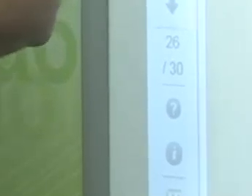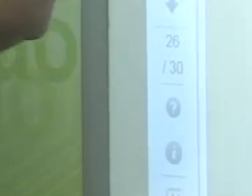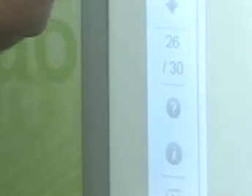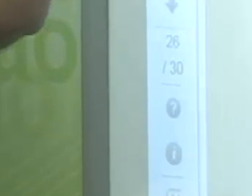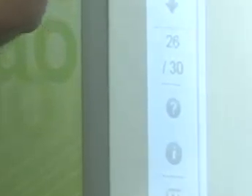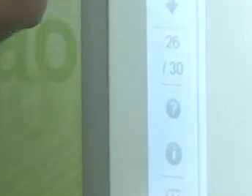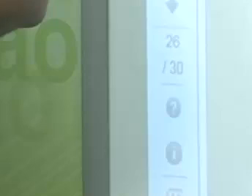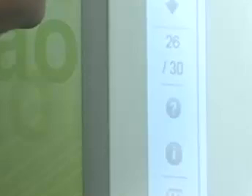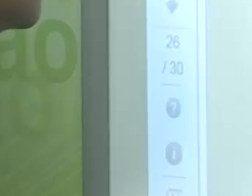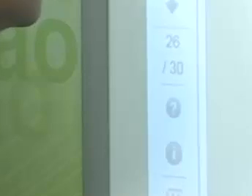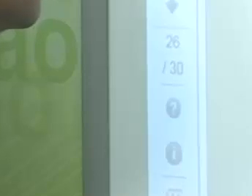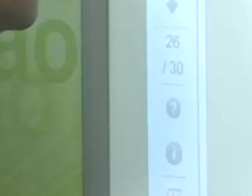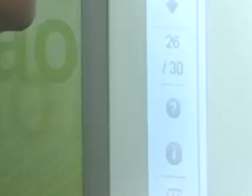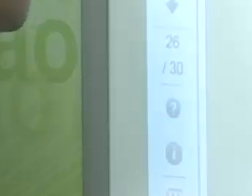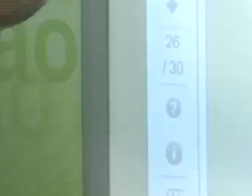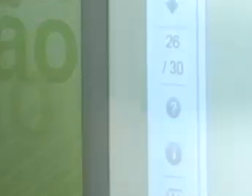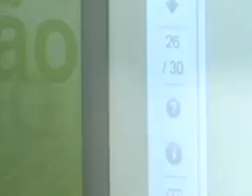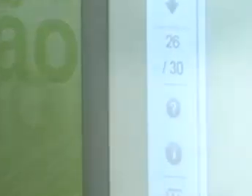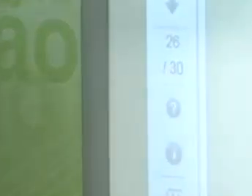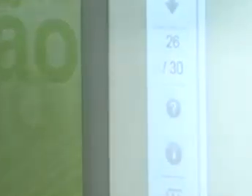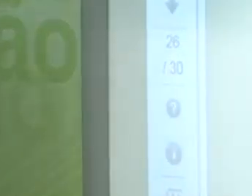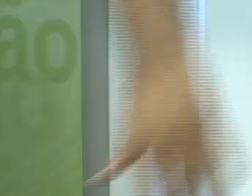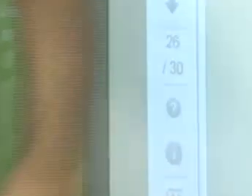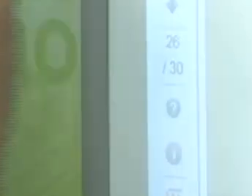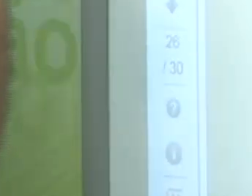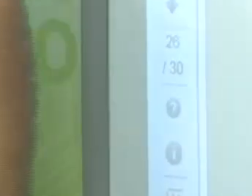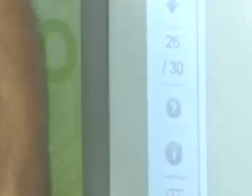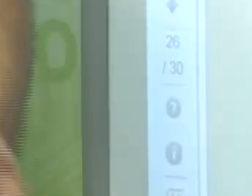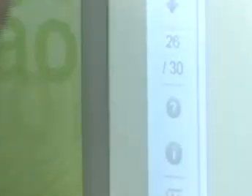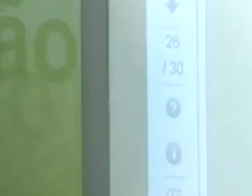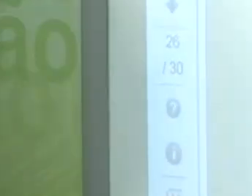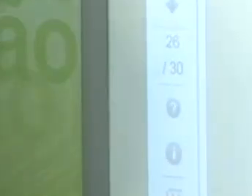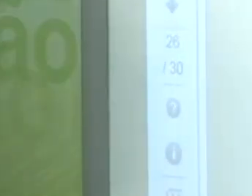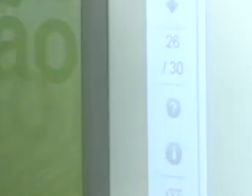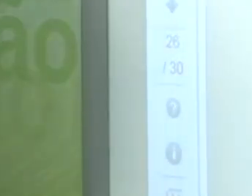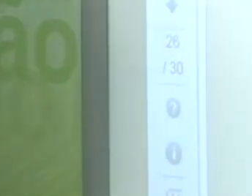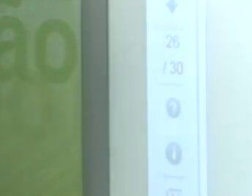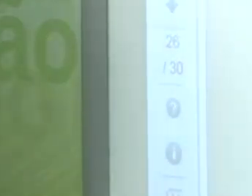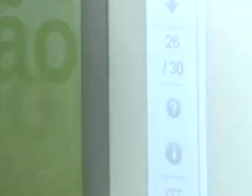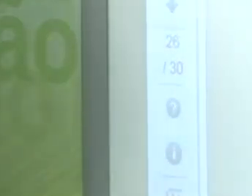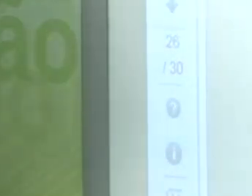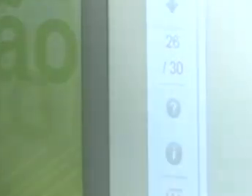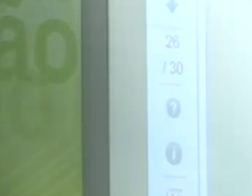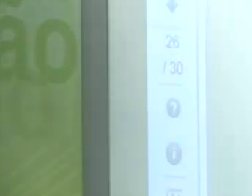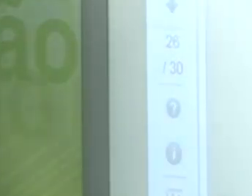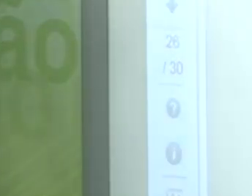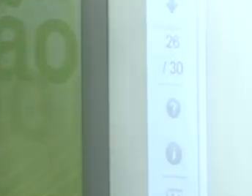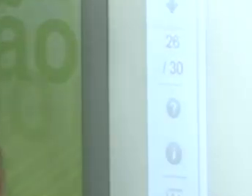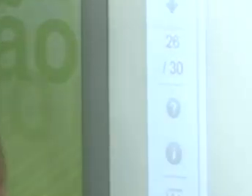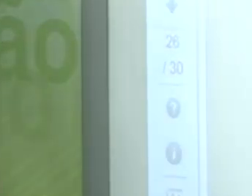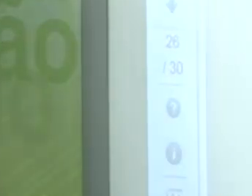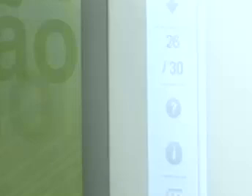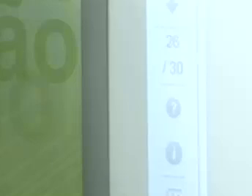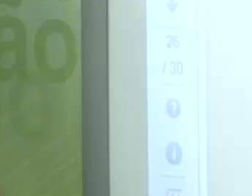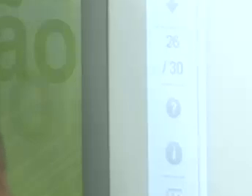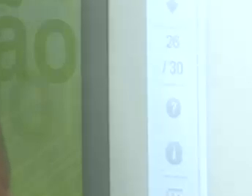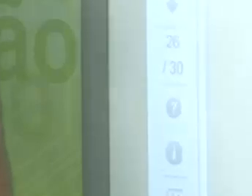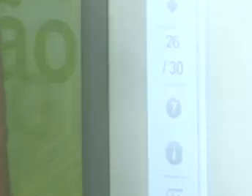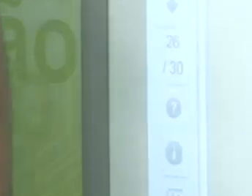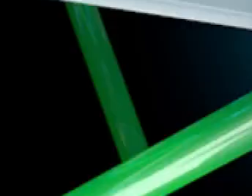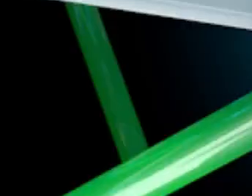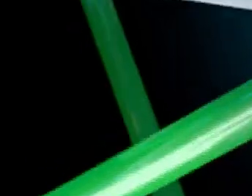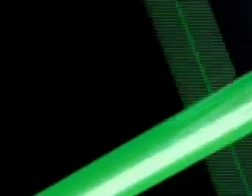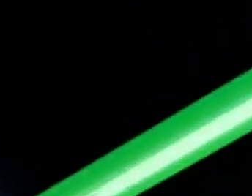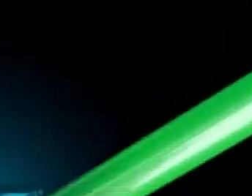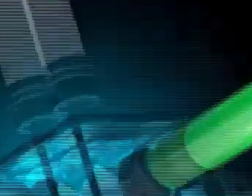vai colocar o atributo na ligação de n. A gente explicou ainda agora isso aí. E espero que vocês consigam fazer. Qualquer dúvida vocês passem pra gente. Até